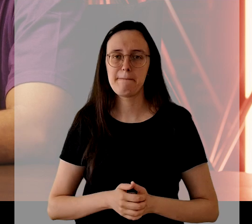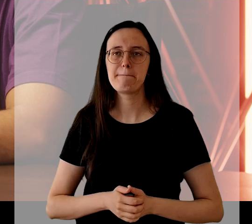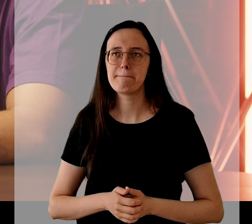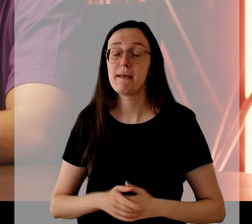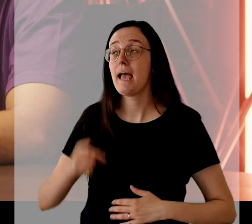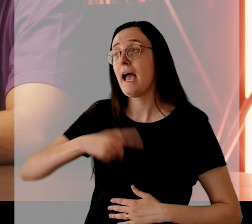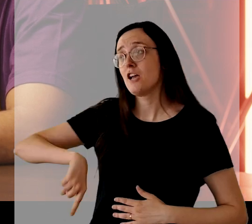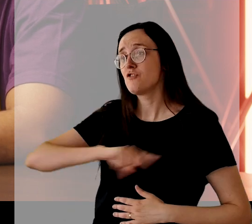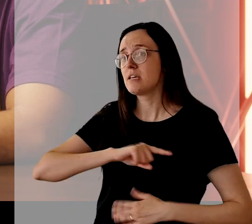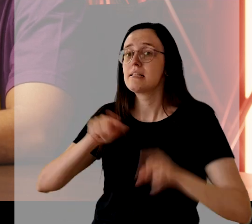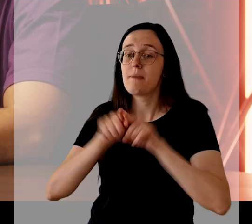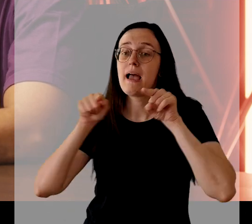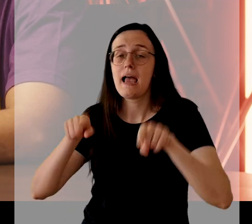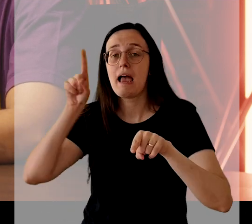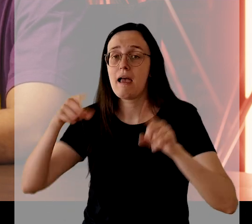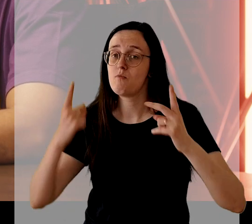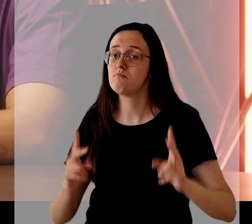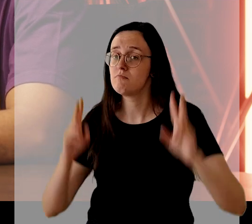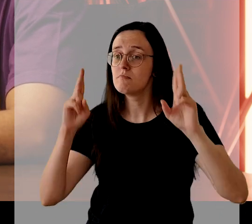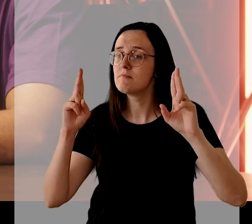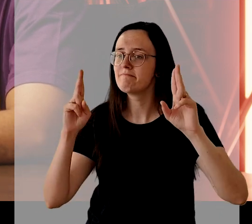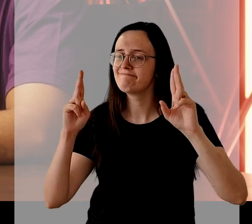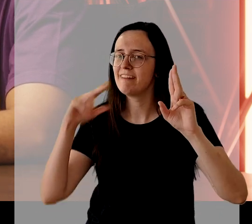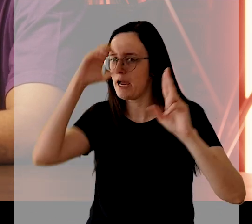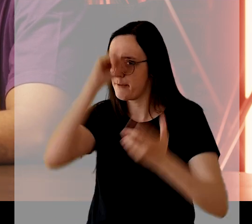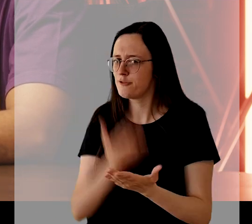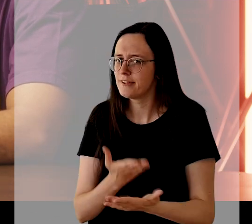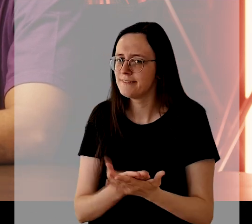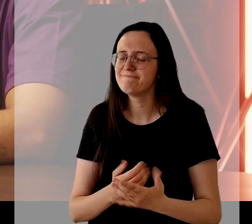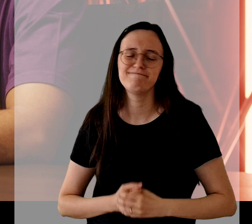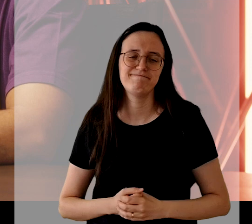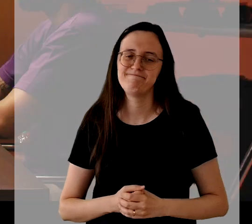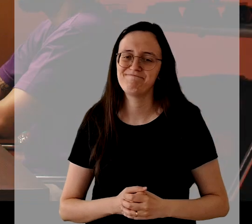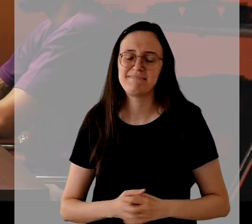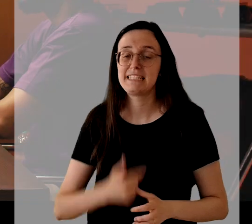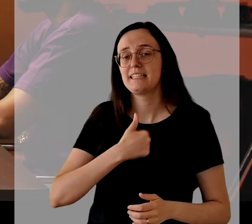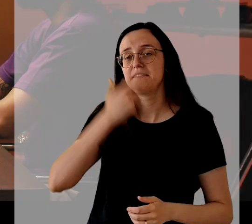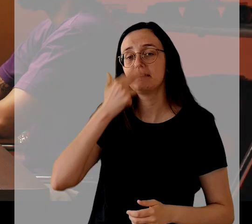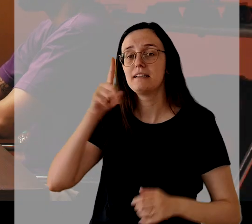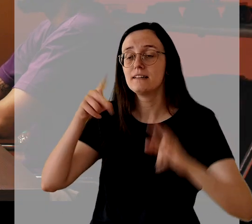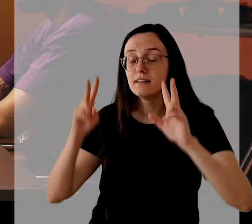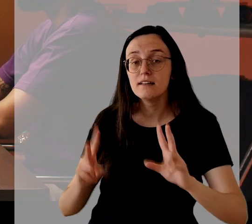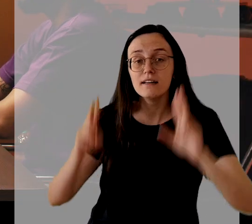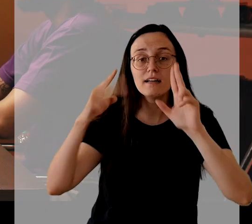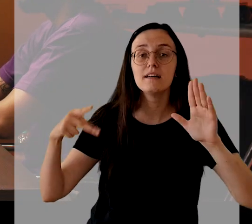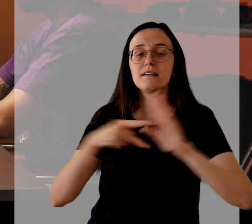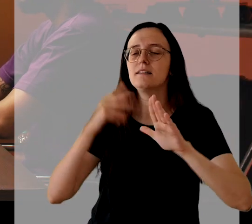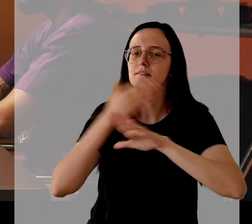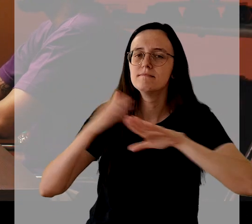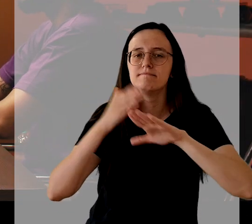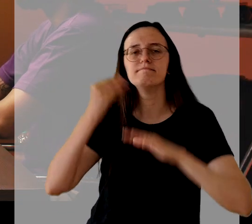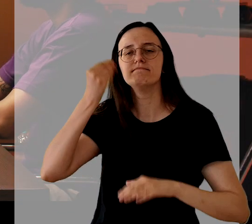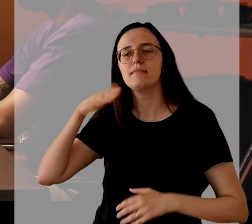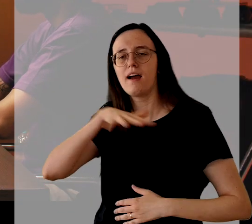né? E esse é um ponto que a gente não aprende estudando, né? Eu acho que esse é um ponto que a gente aprende